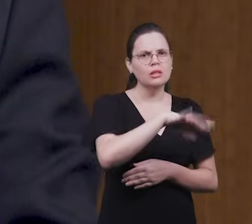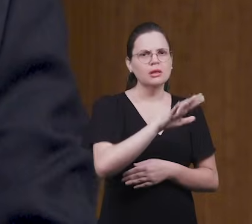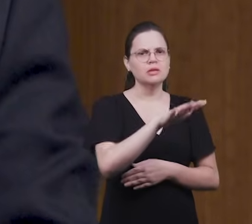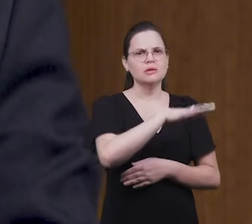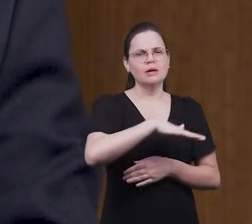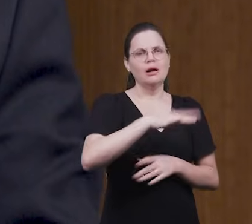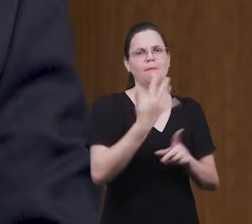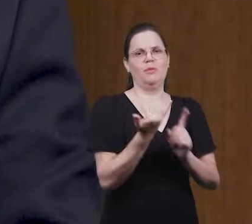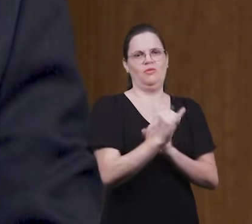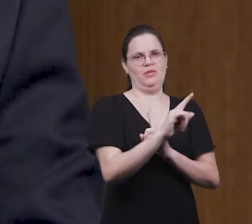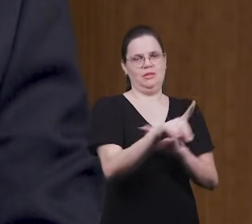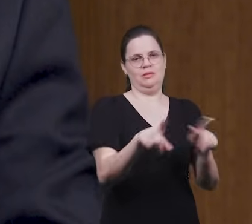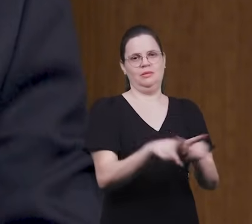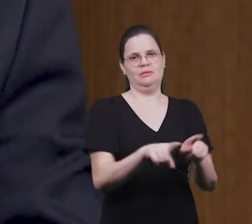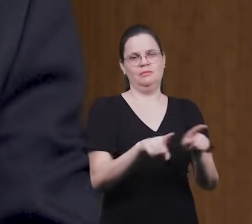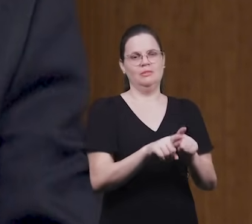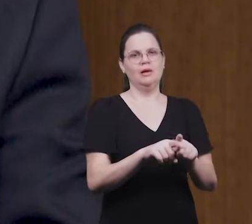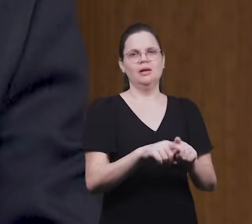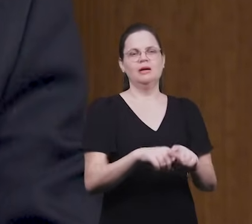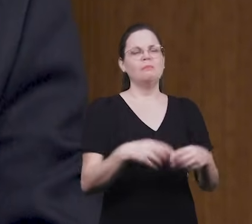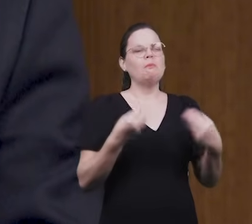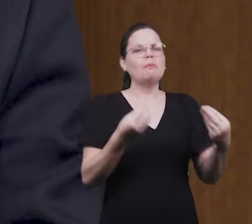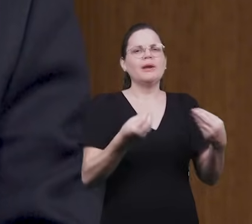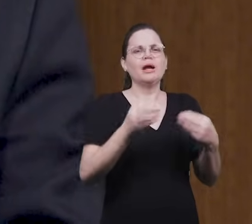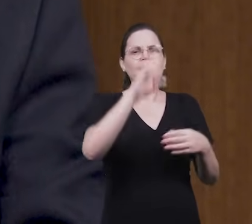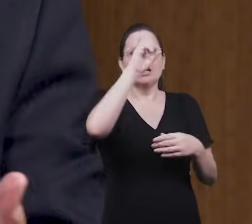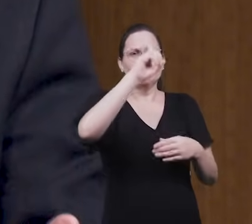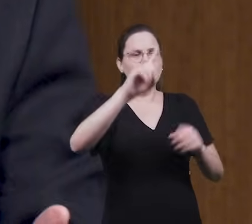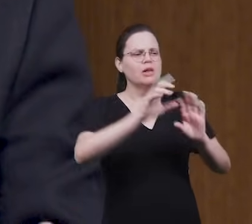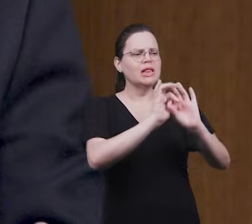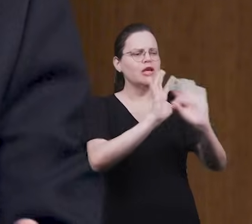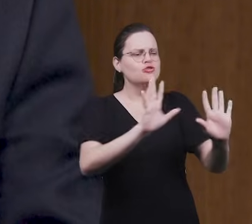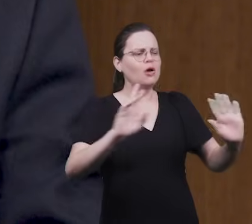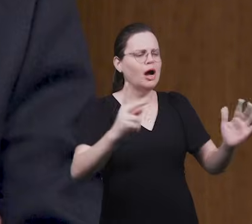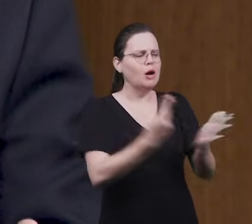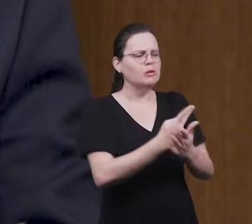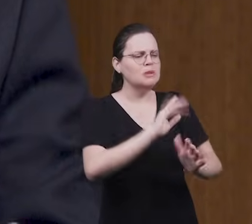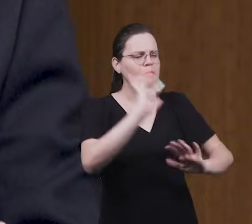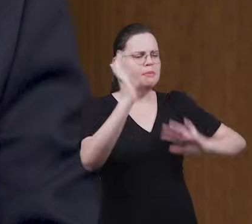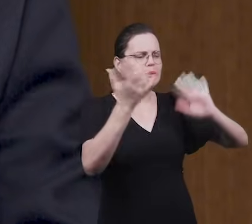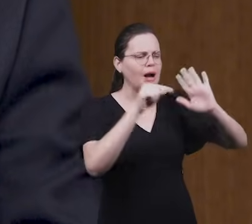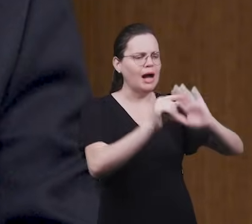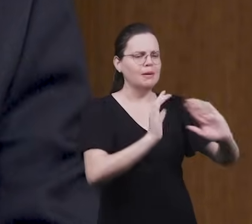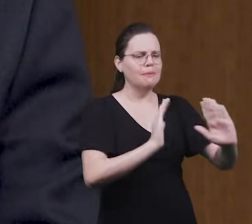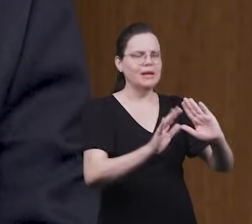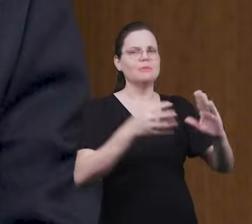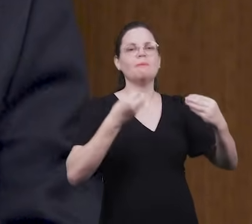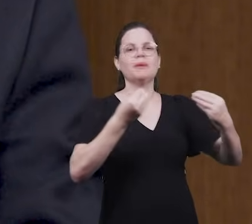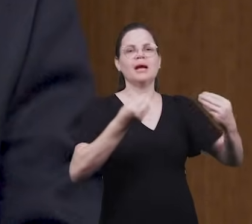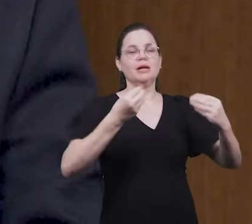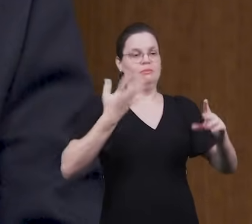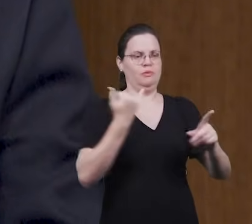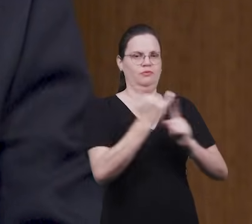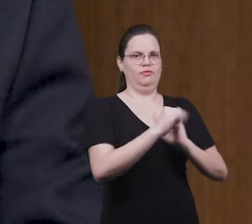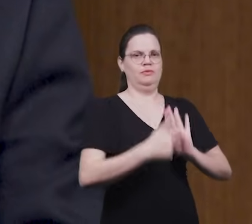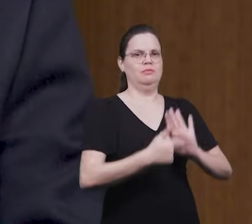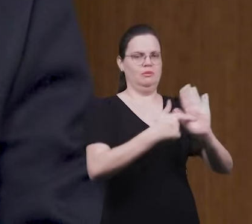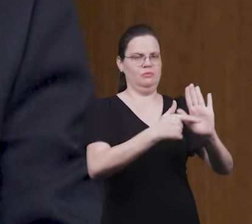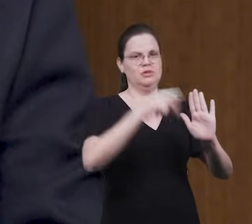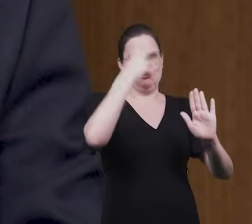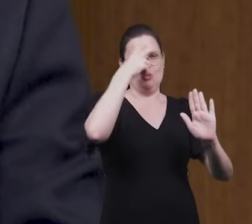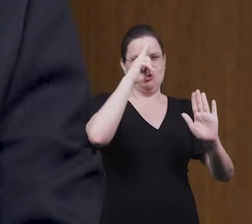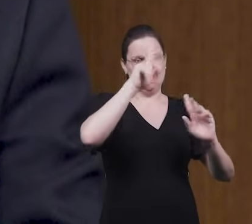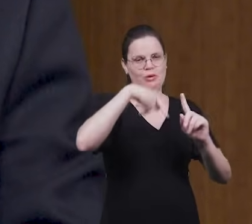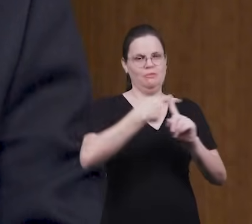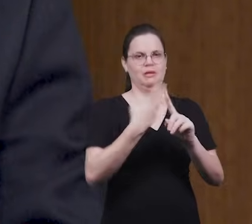aspecto profético também. O que Deus quis dizer com os acontecimentos ao longo da existência da igreja que ocorreram ao longo da história. Vamos